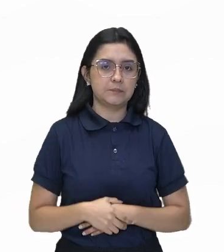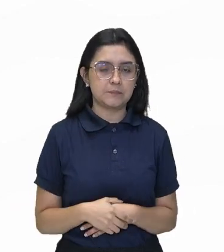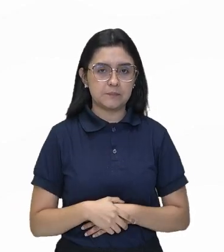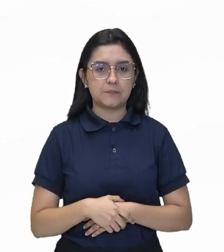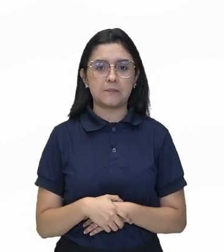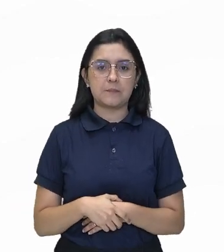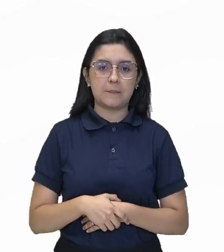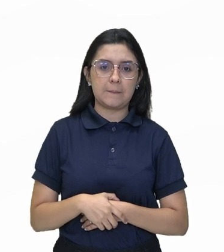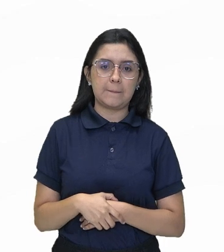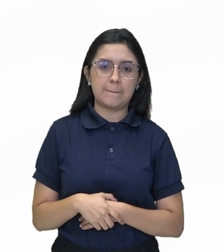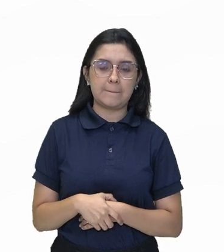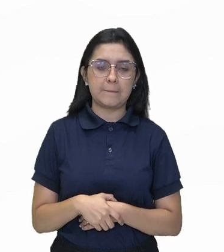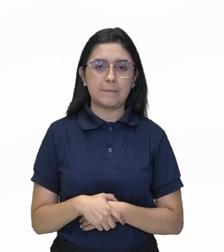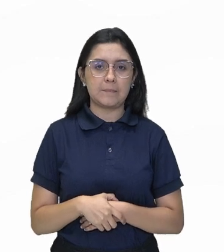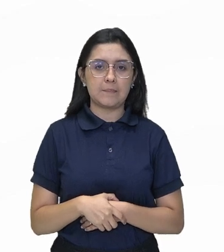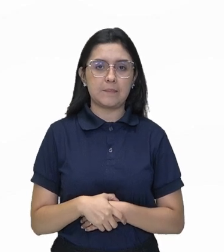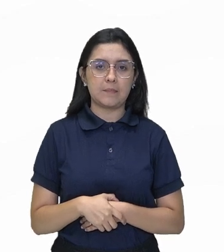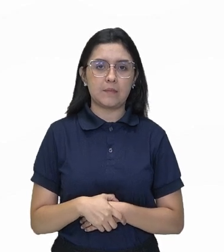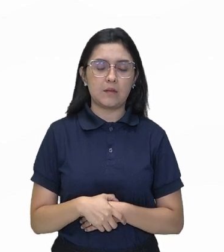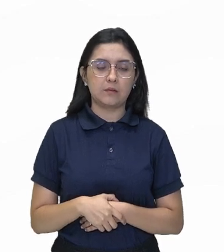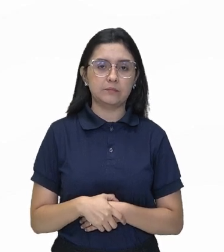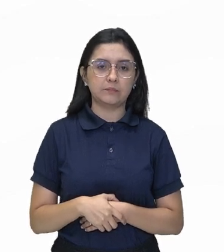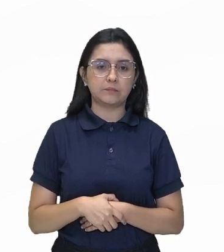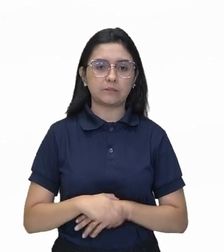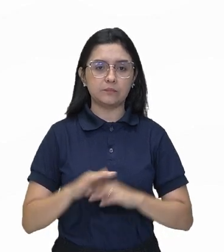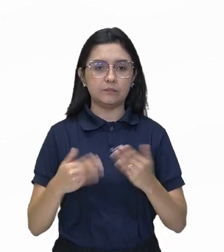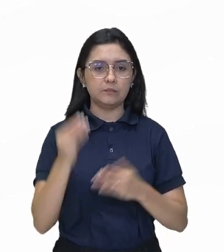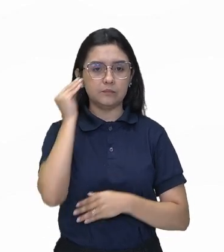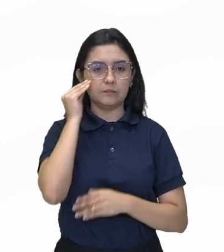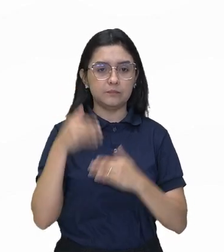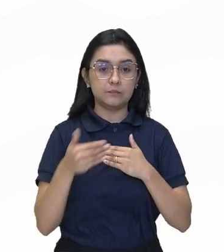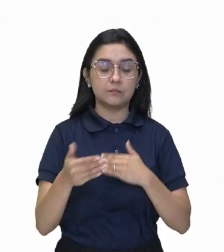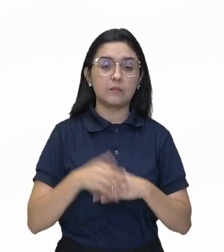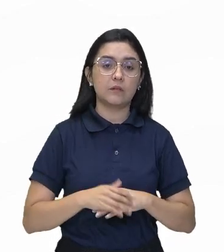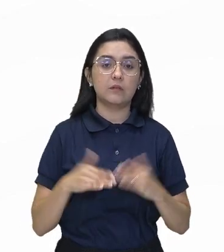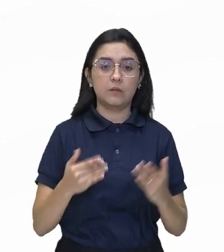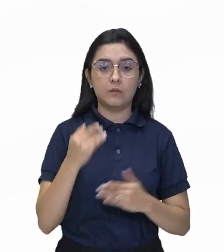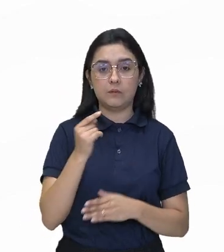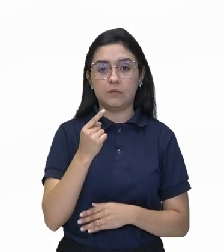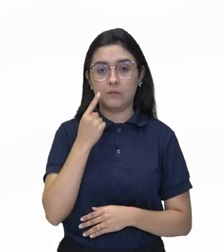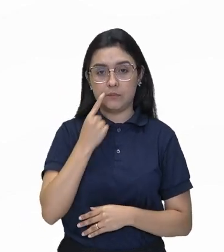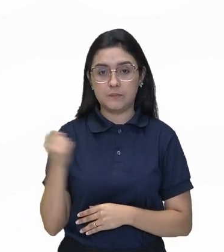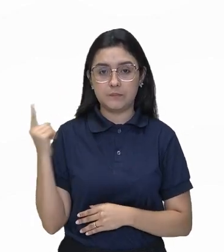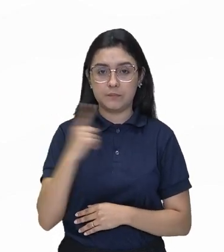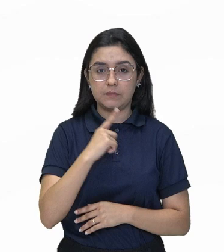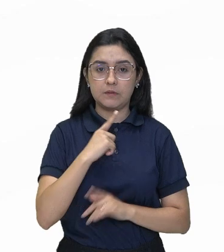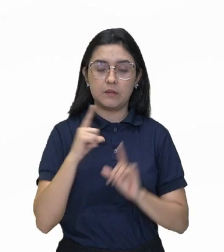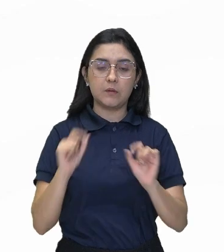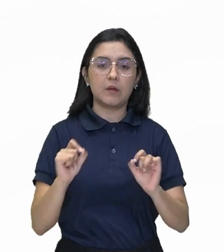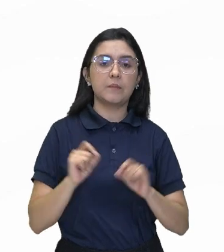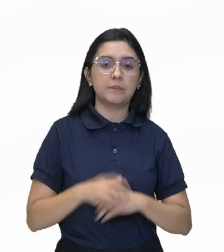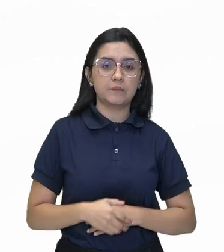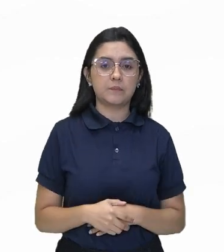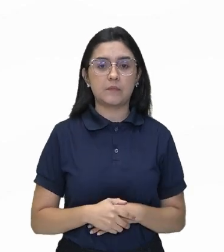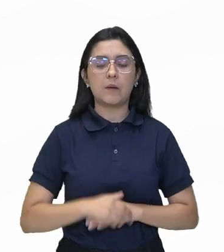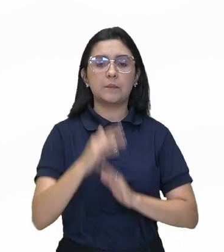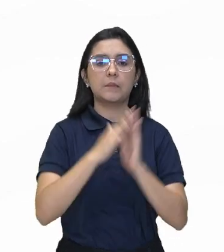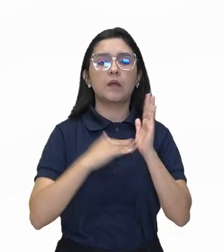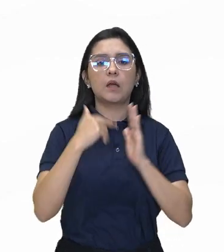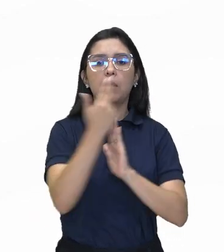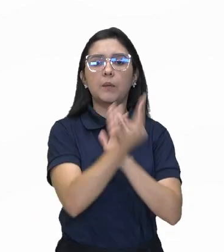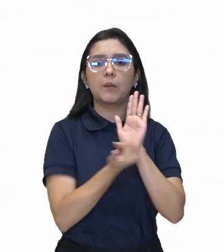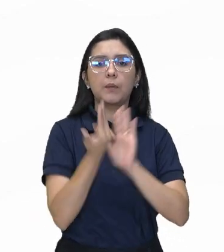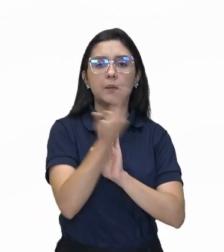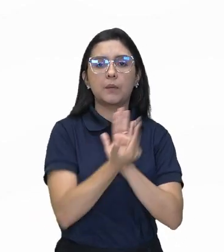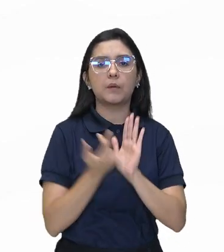arquitetura eclética. Vamos ver. Aqui nós temos um trecho, um pedaço, né, da pintura